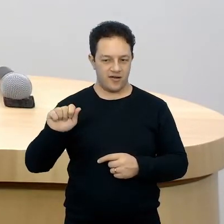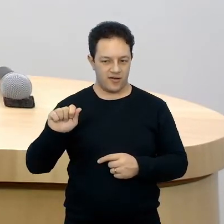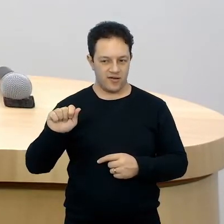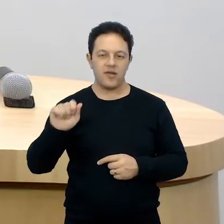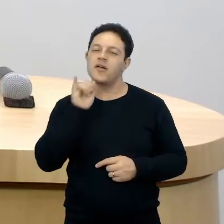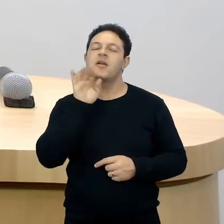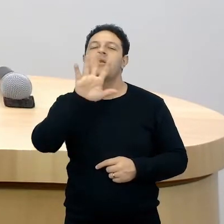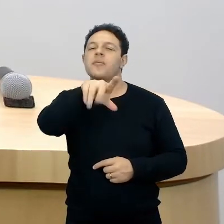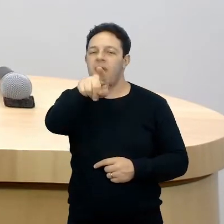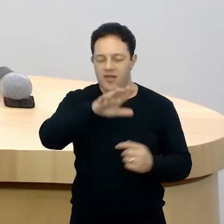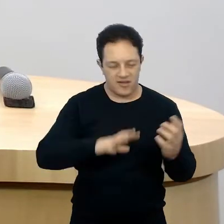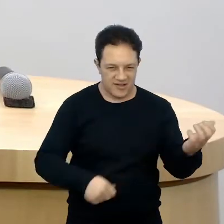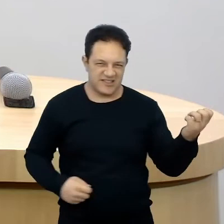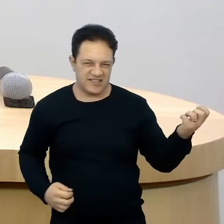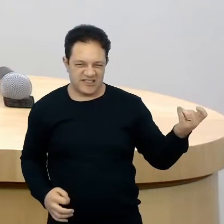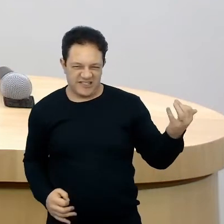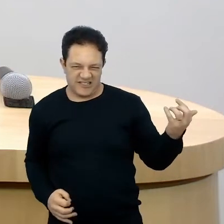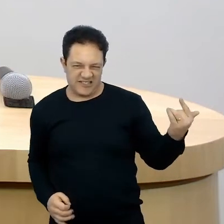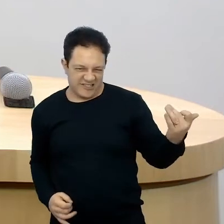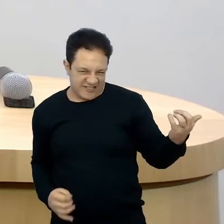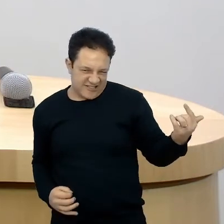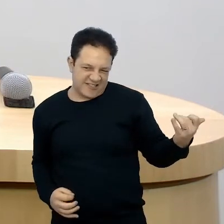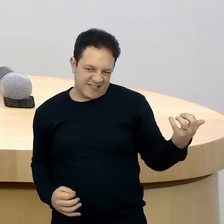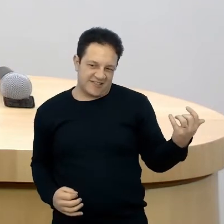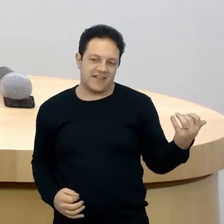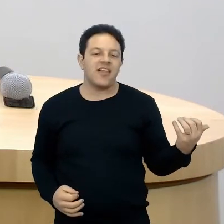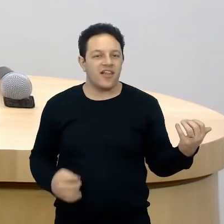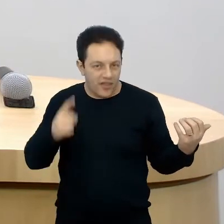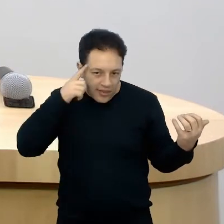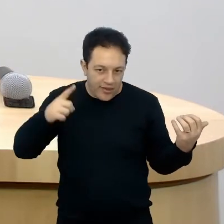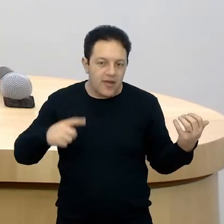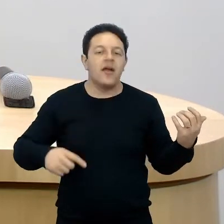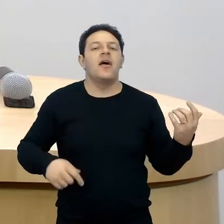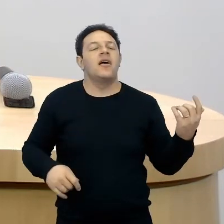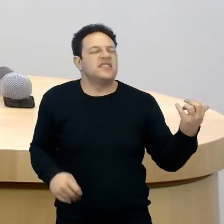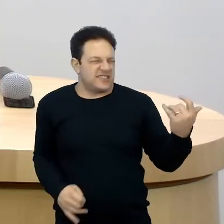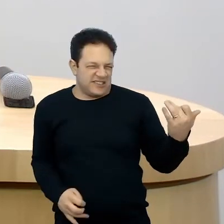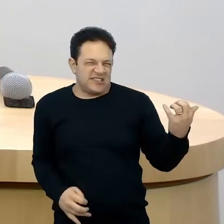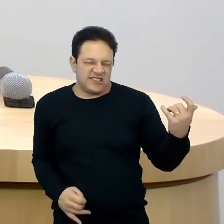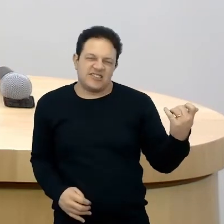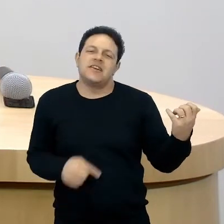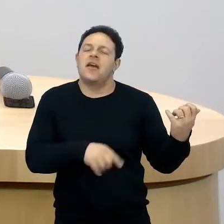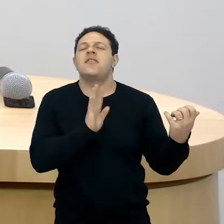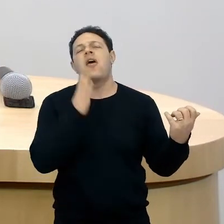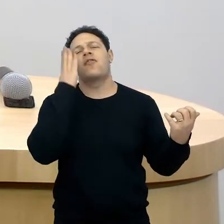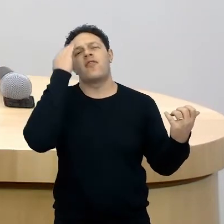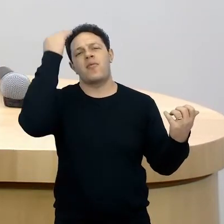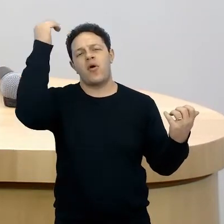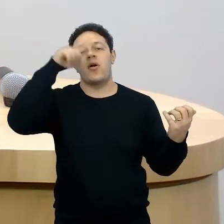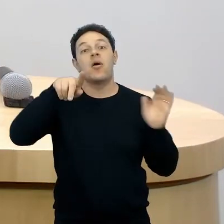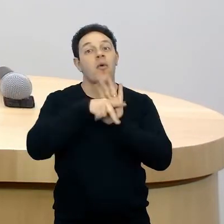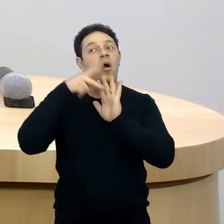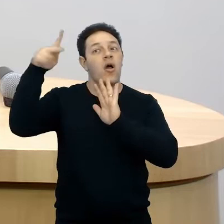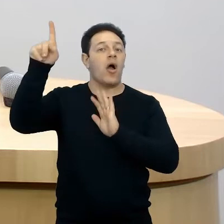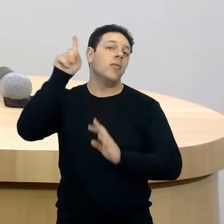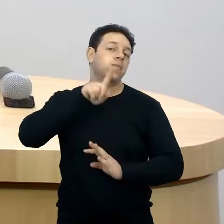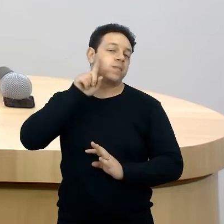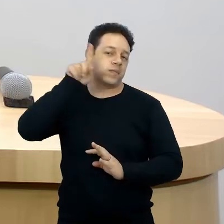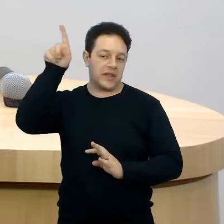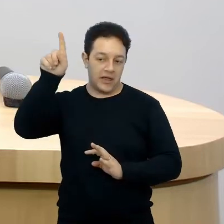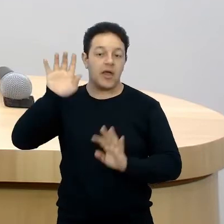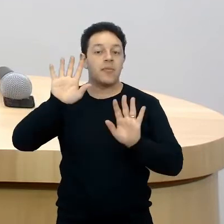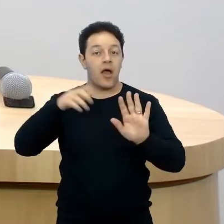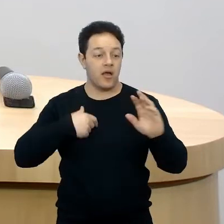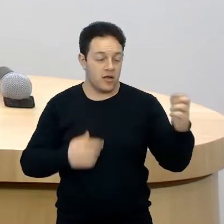uma guitarra. A guitarra em si é o momento que se popularizou na cultura musical estadunidense. Mas eu